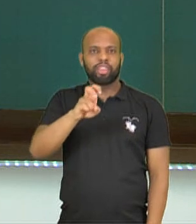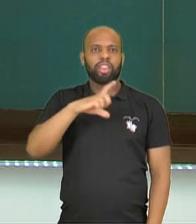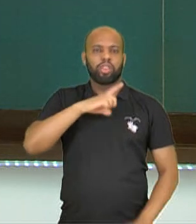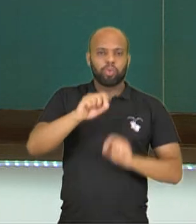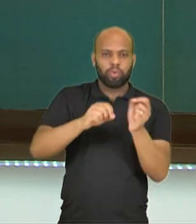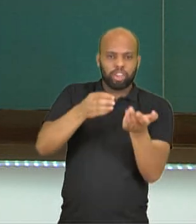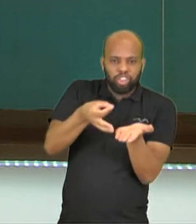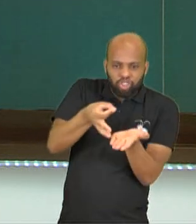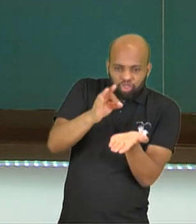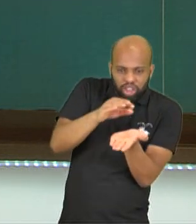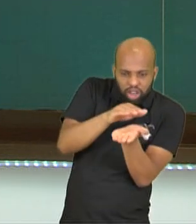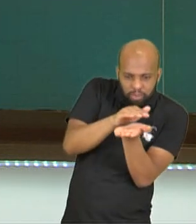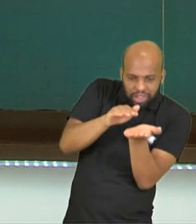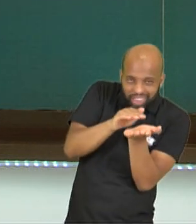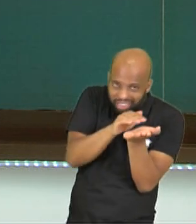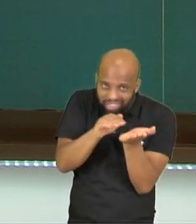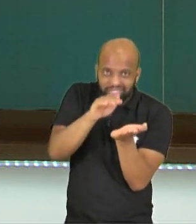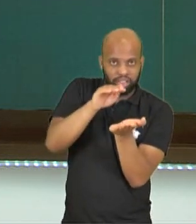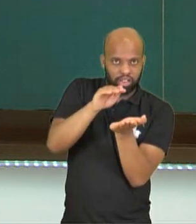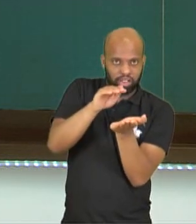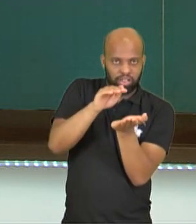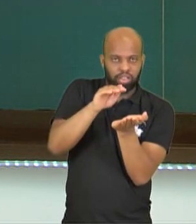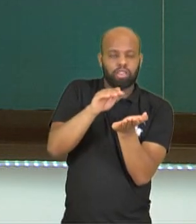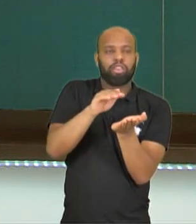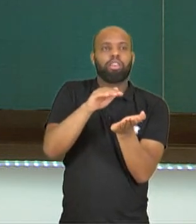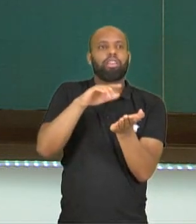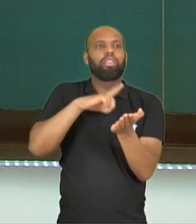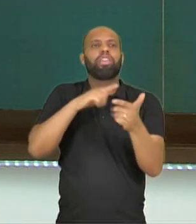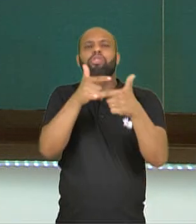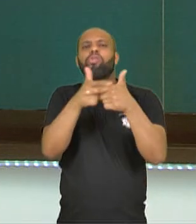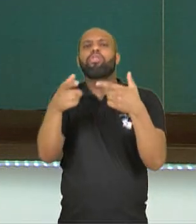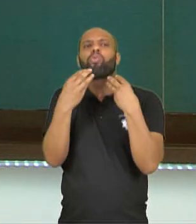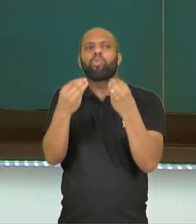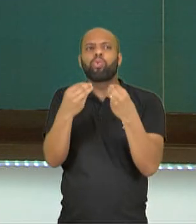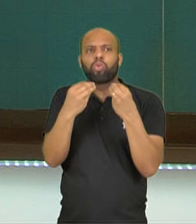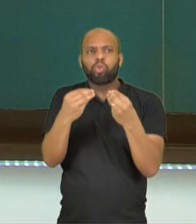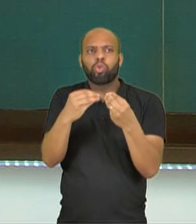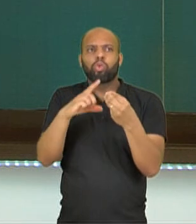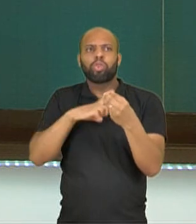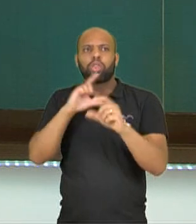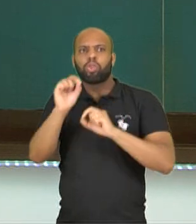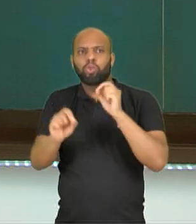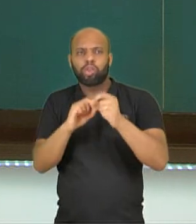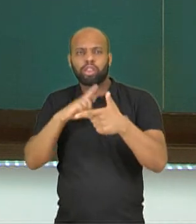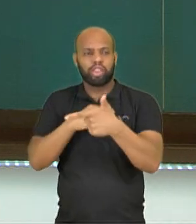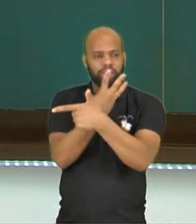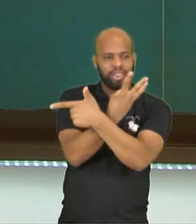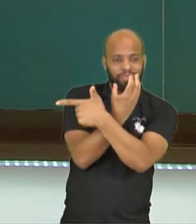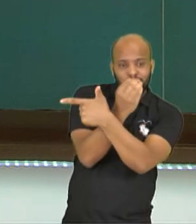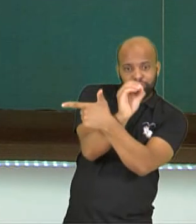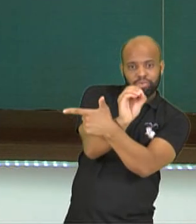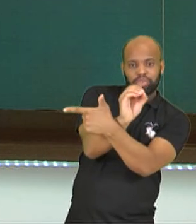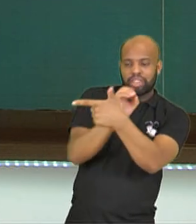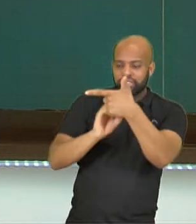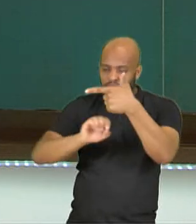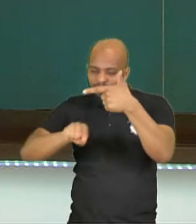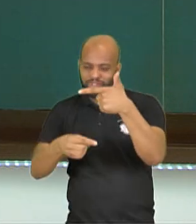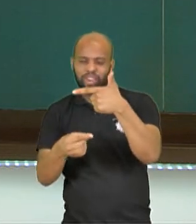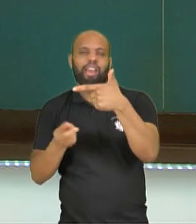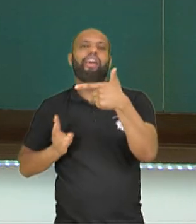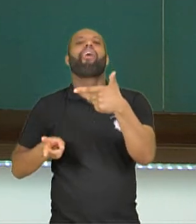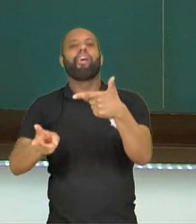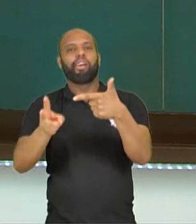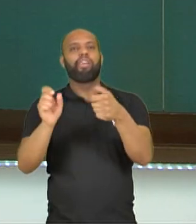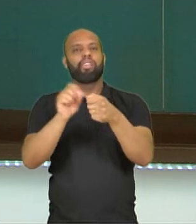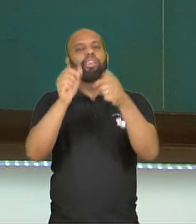metade e menos que um inteiro. E a divisão como faz? Ó? Tem que acrescentar 0 no número e 0, na chave. E